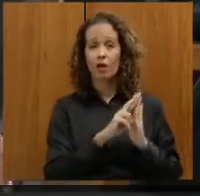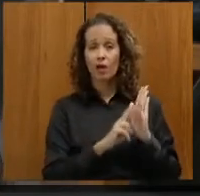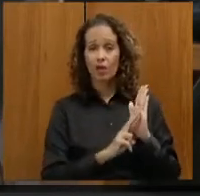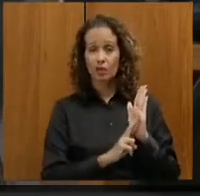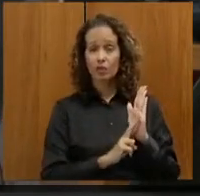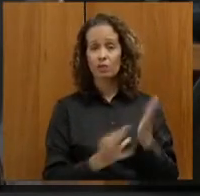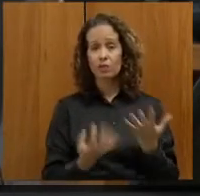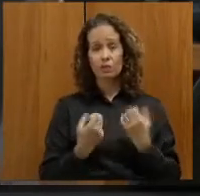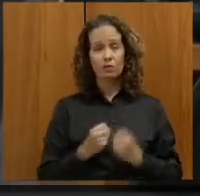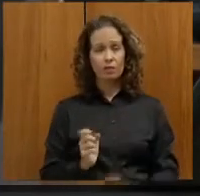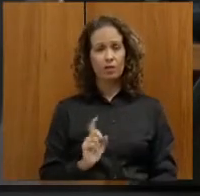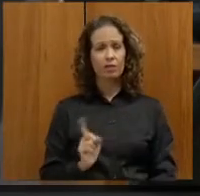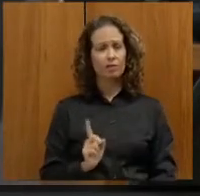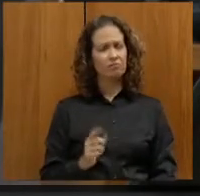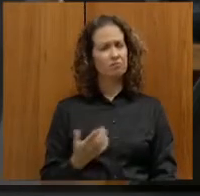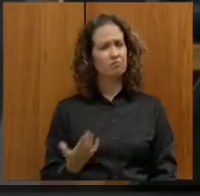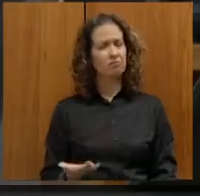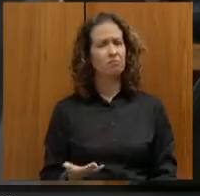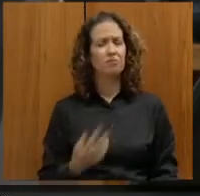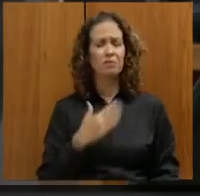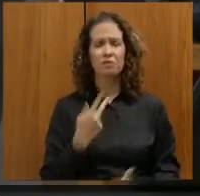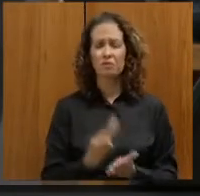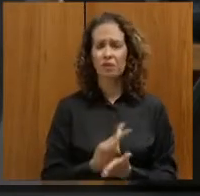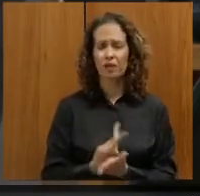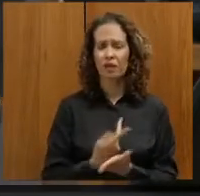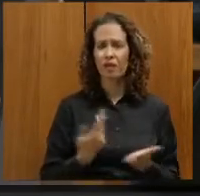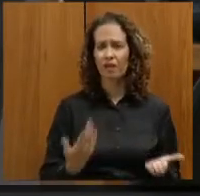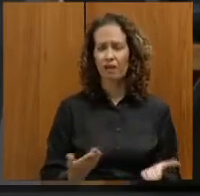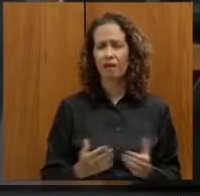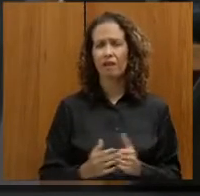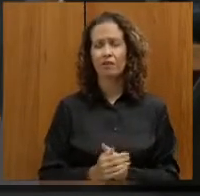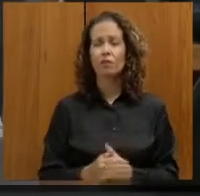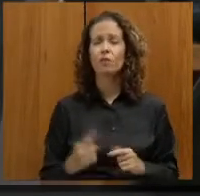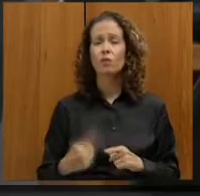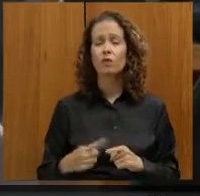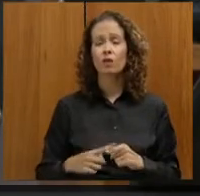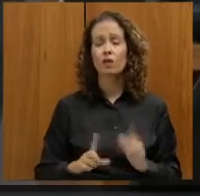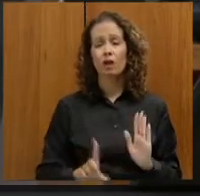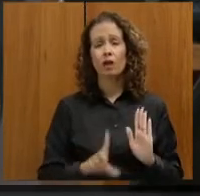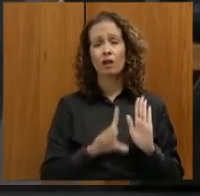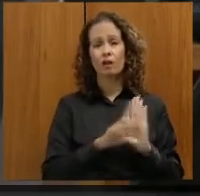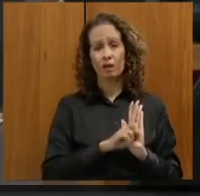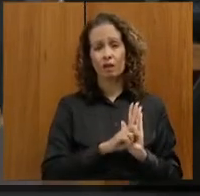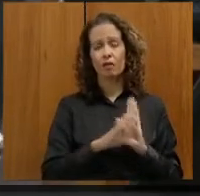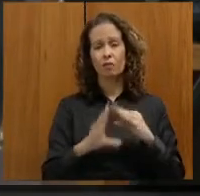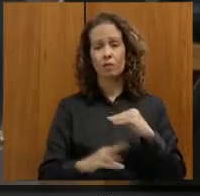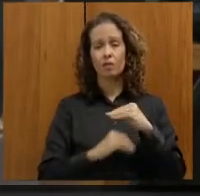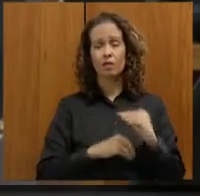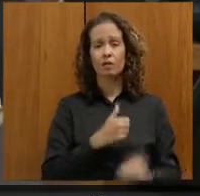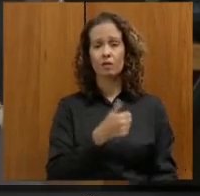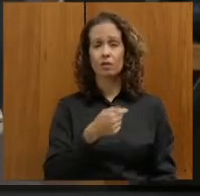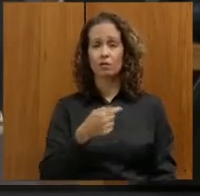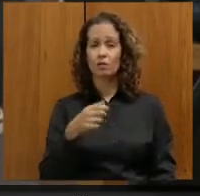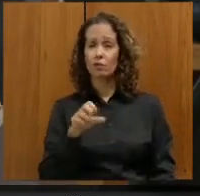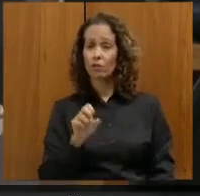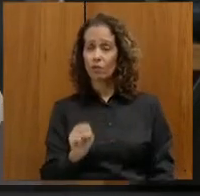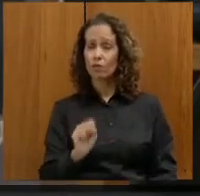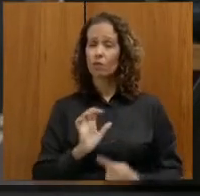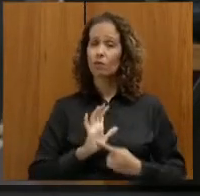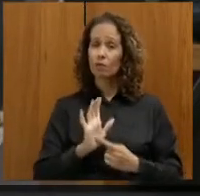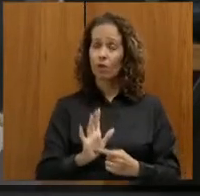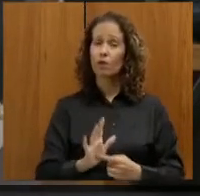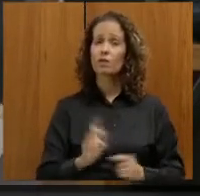não procede é faca no pescoço já que a lei complementar 131 178 prevê